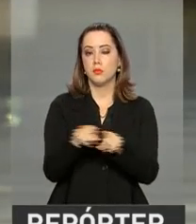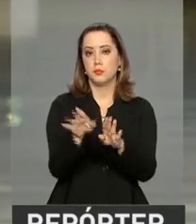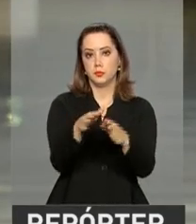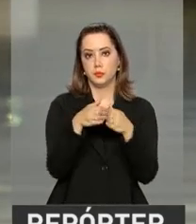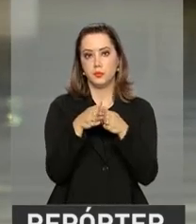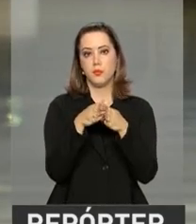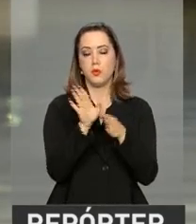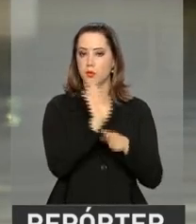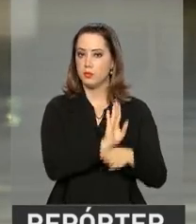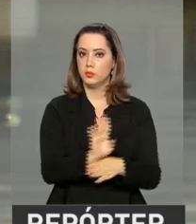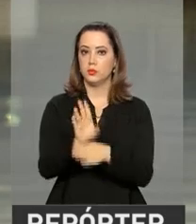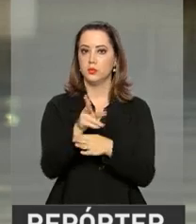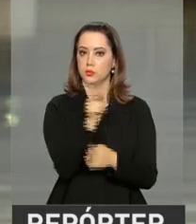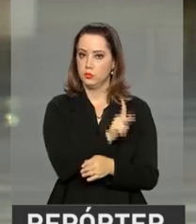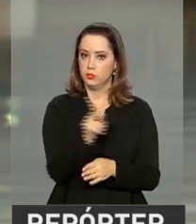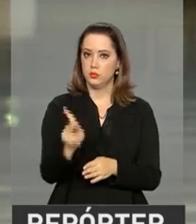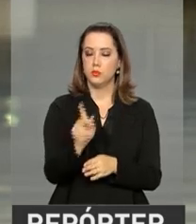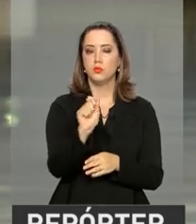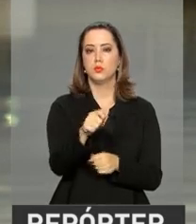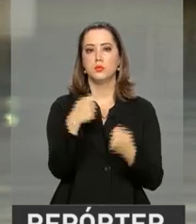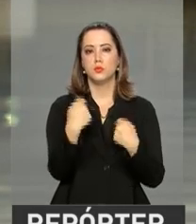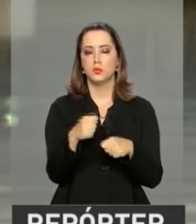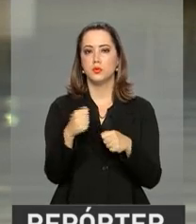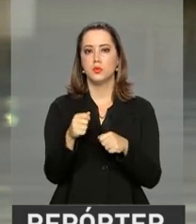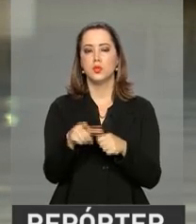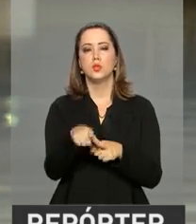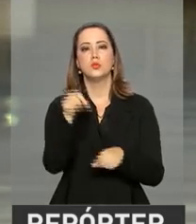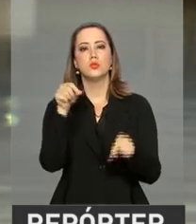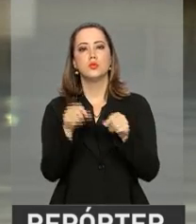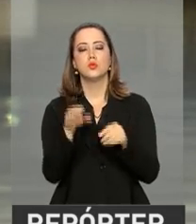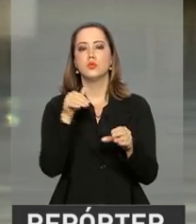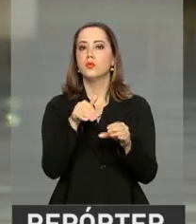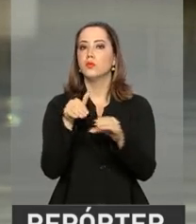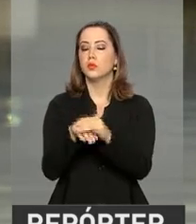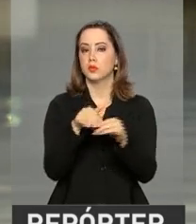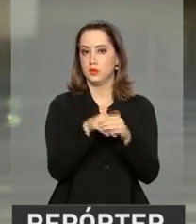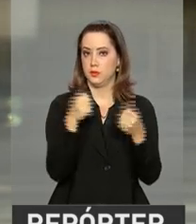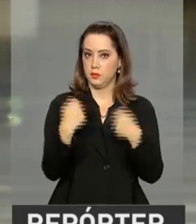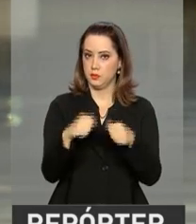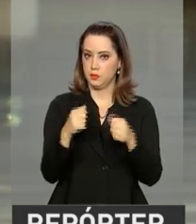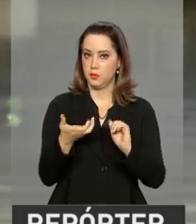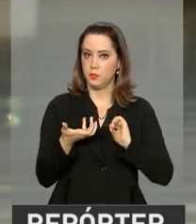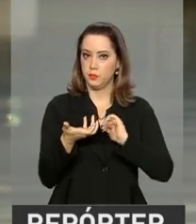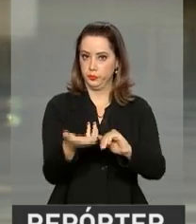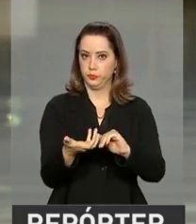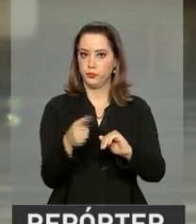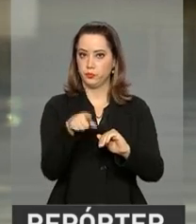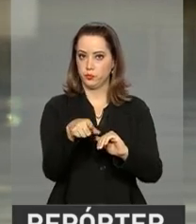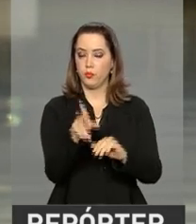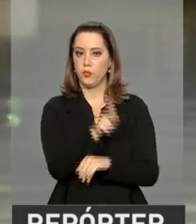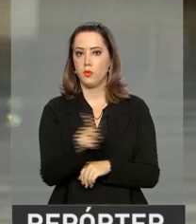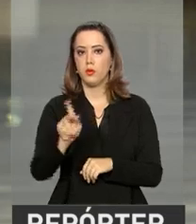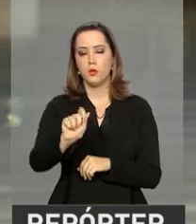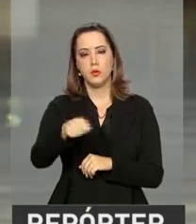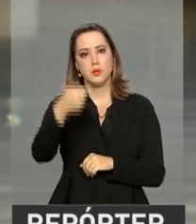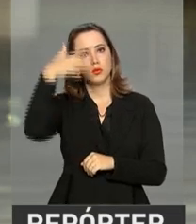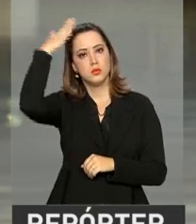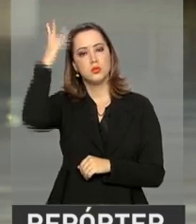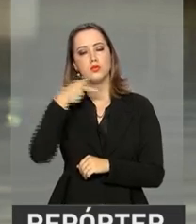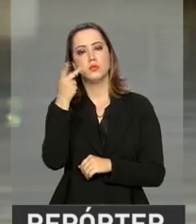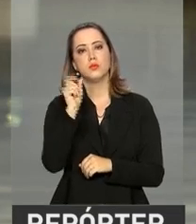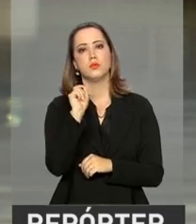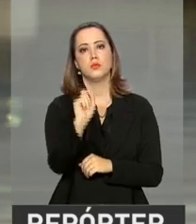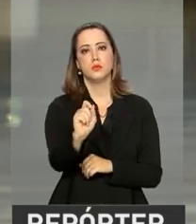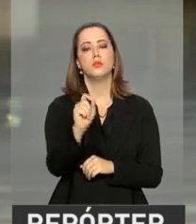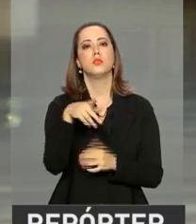em relação aos assuntos que aguardam decisão do congresso nacional Michel Temer disse que apesar de ser um momento de corte nos gastos a liberação